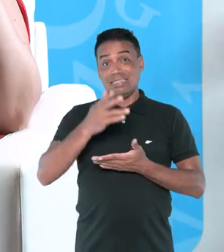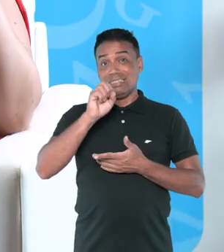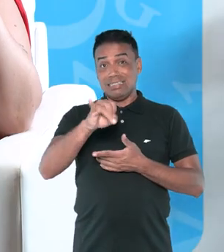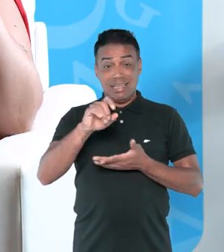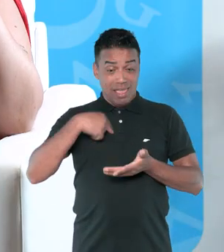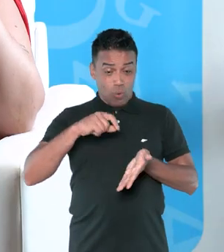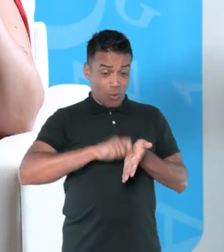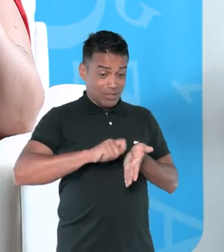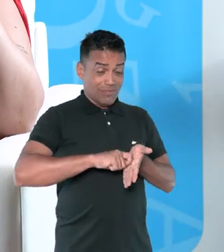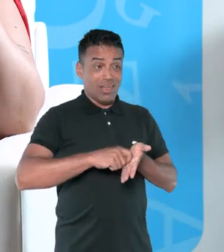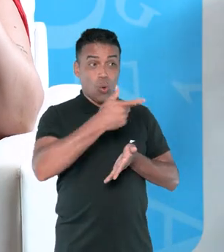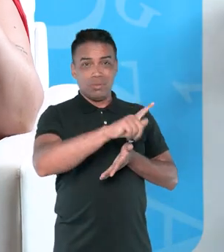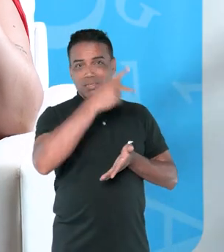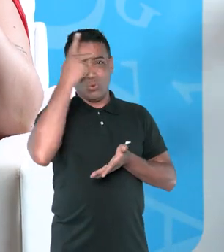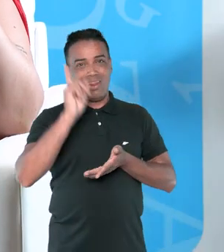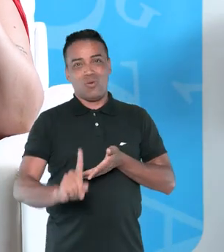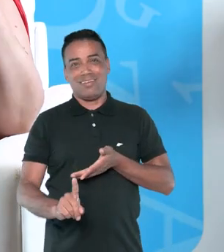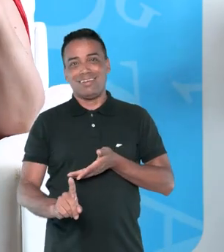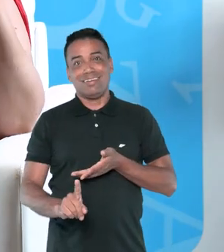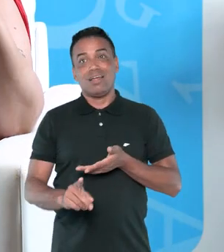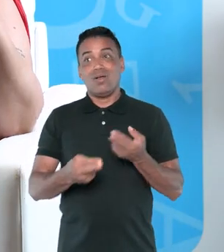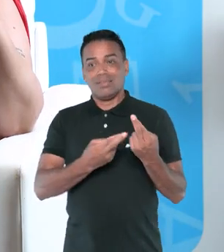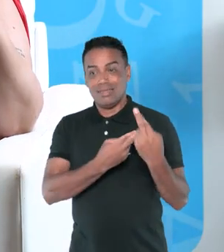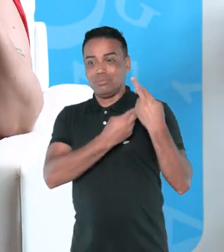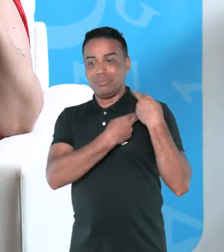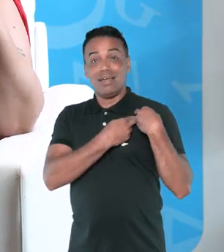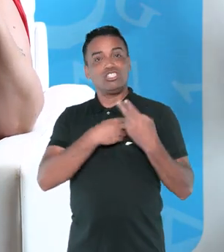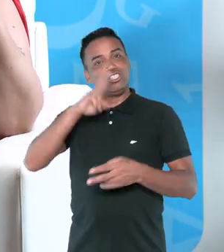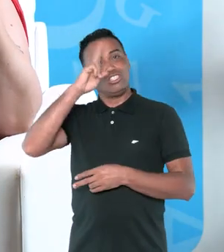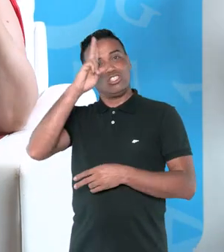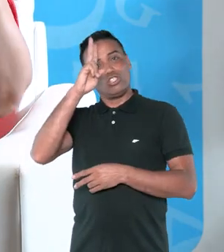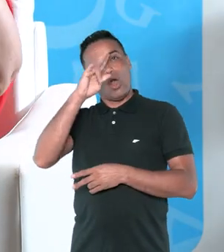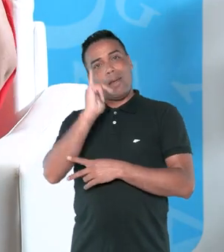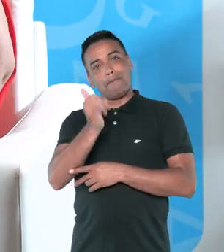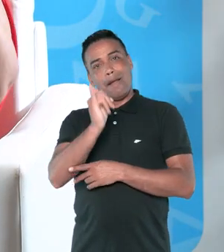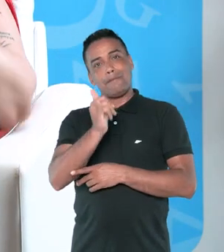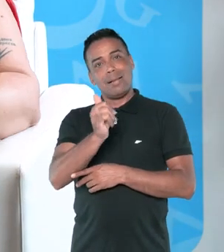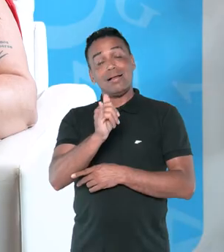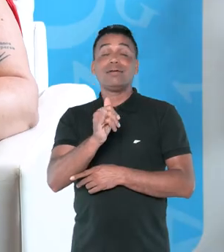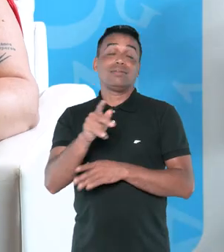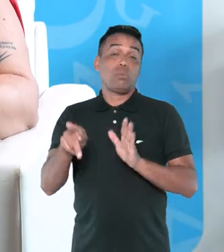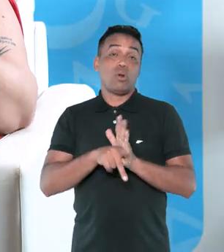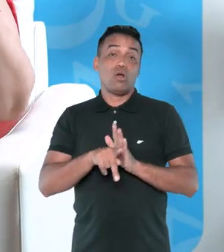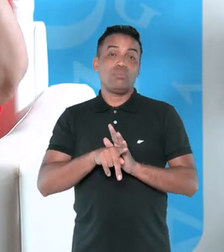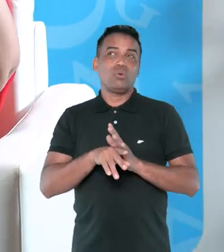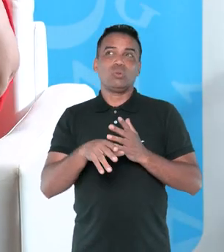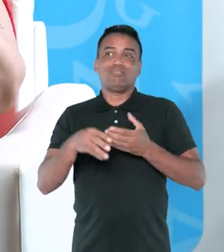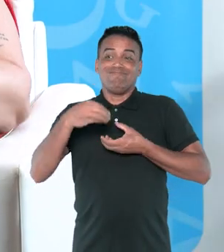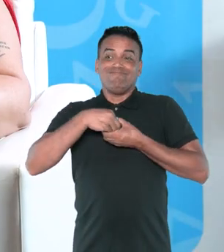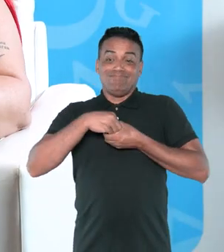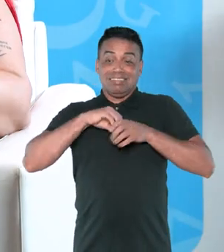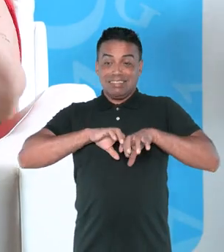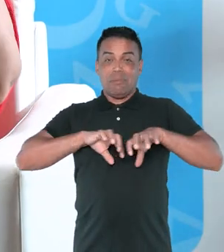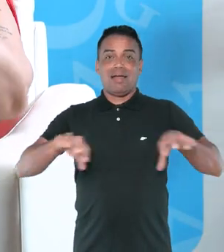fico com esse papel de contar a história. E isso é totalmente apartado de mim.